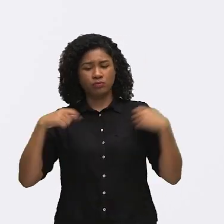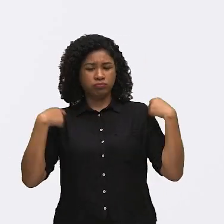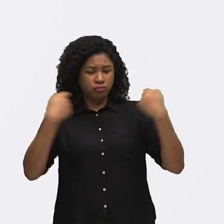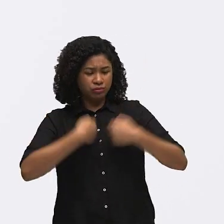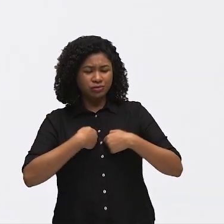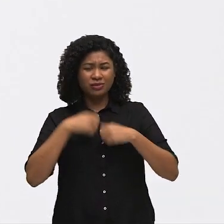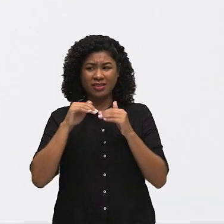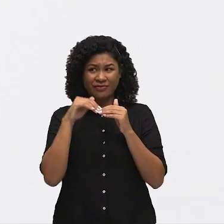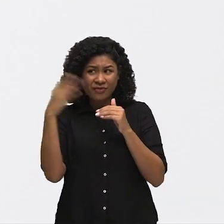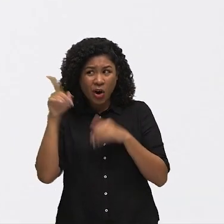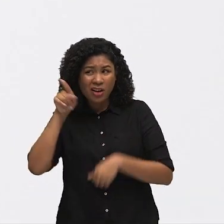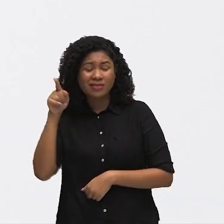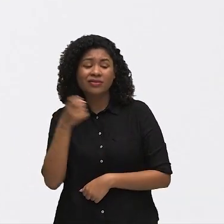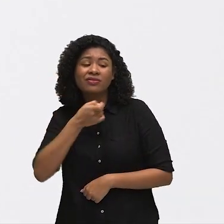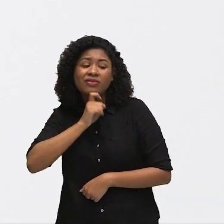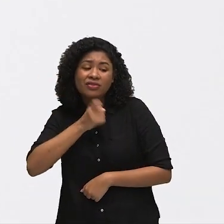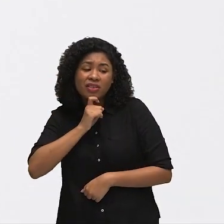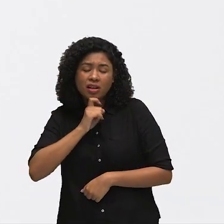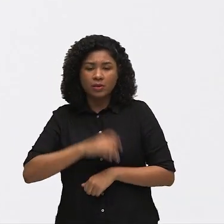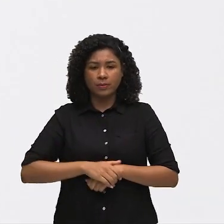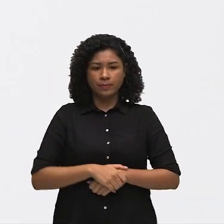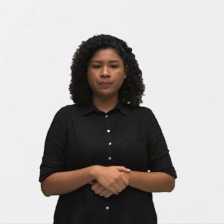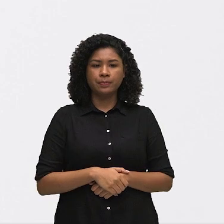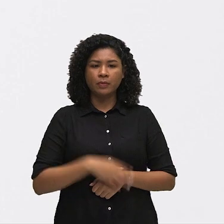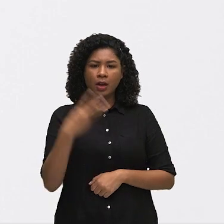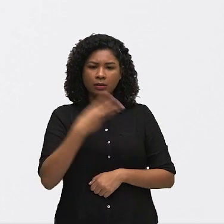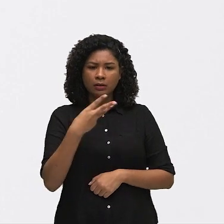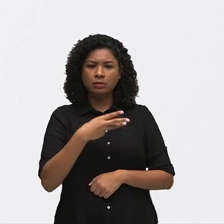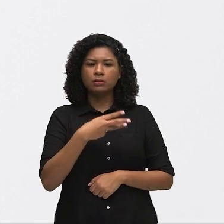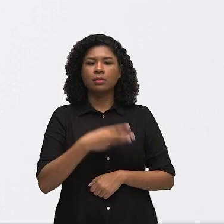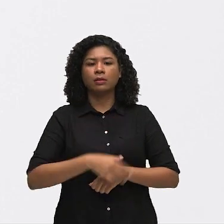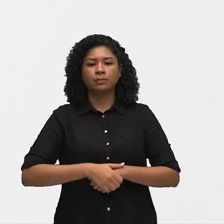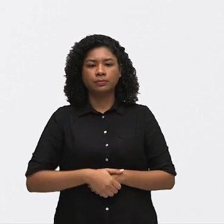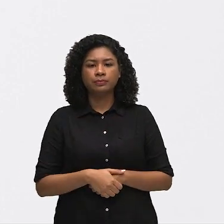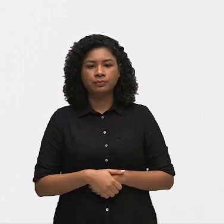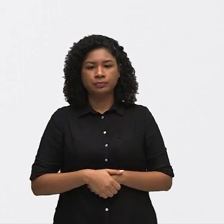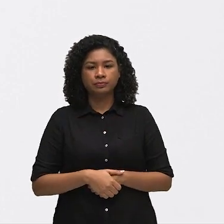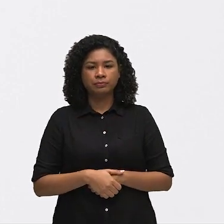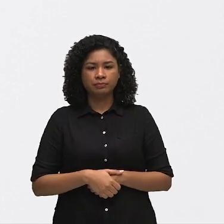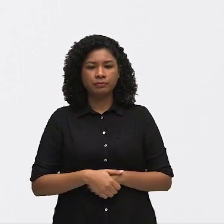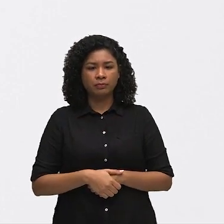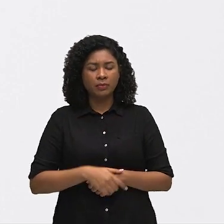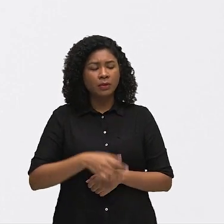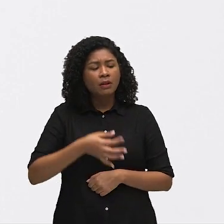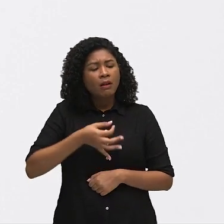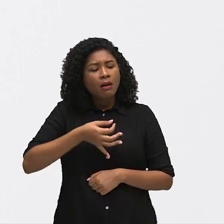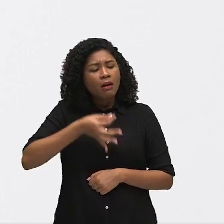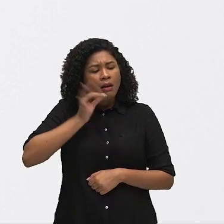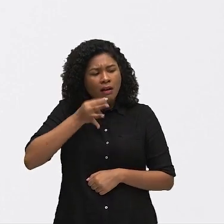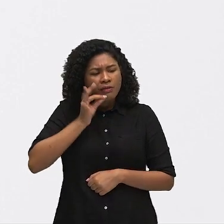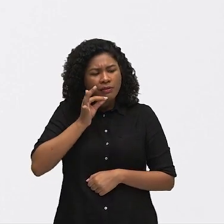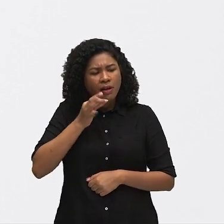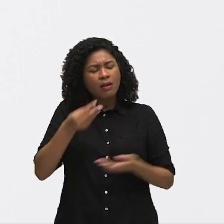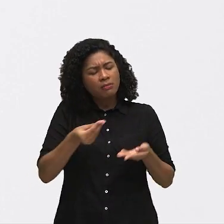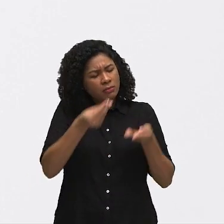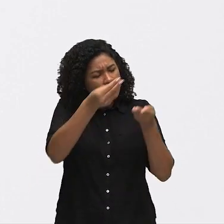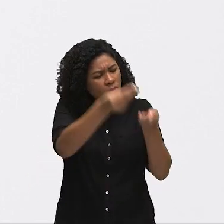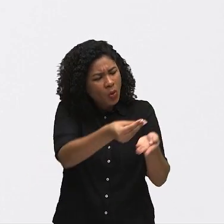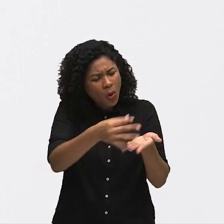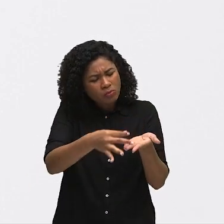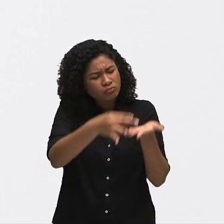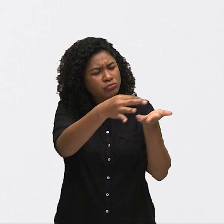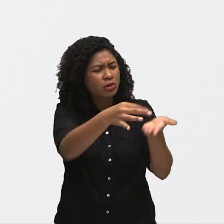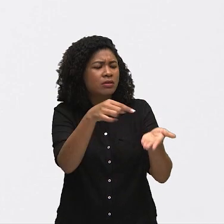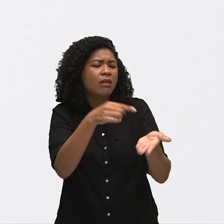fora. E a terceira disse: beba um café quentinho, amor. Notem que nas 3 alternativas, nas 3